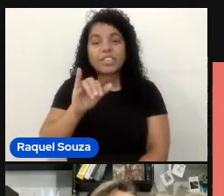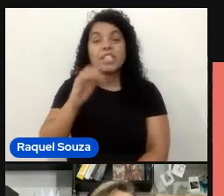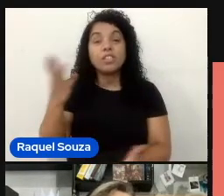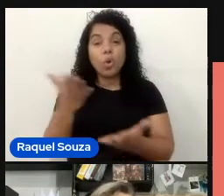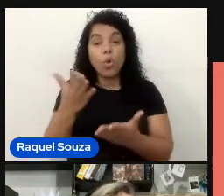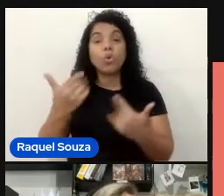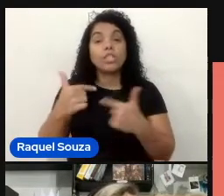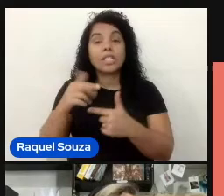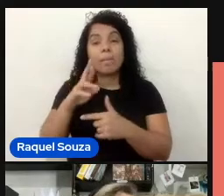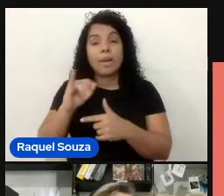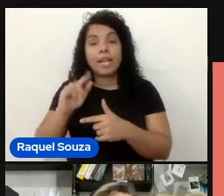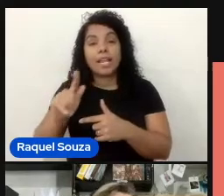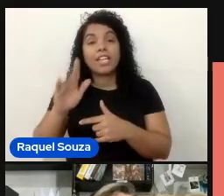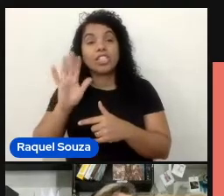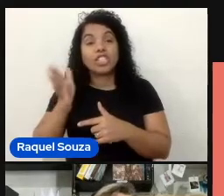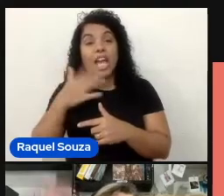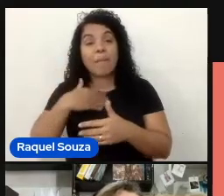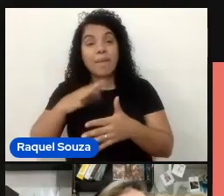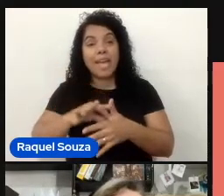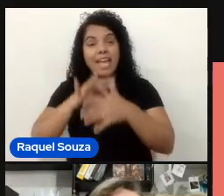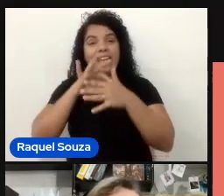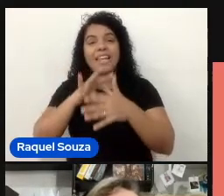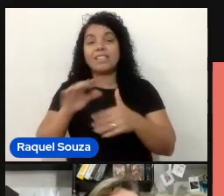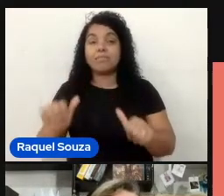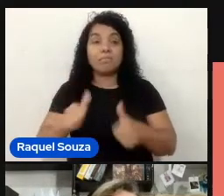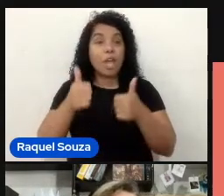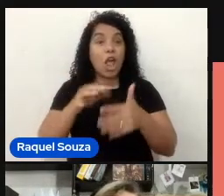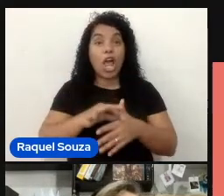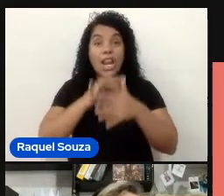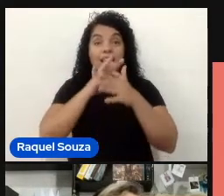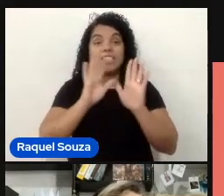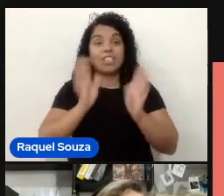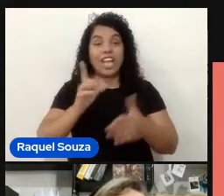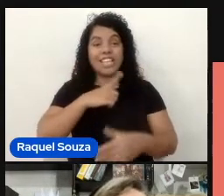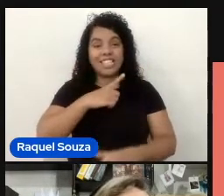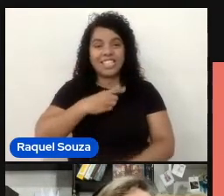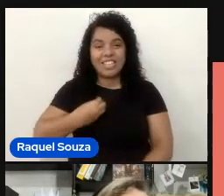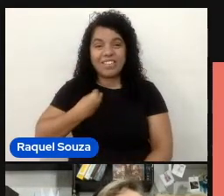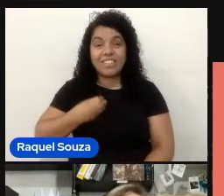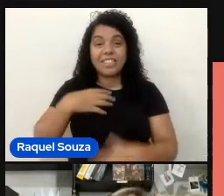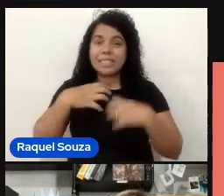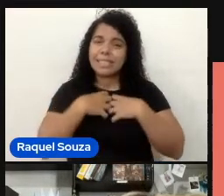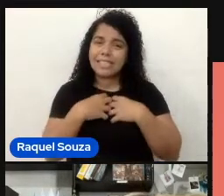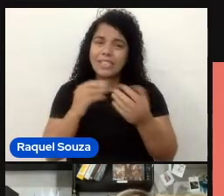Jace foi minha líder aí, foi uma das melhores líderes que eu já tive na minha vida, sinto falta dela.